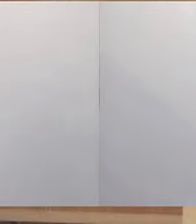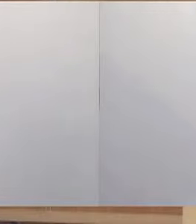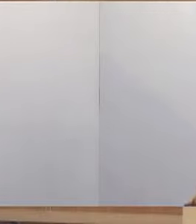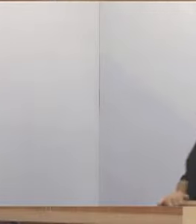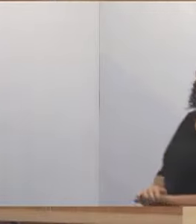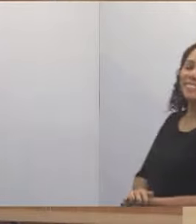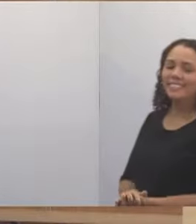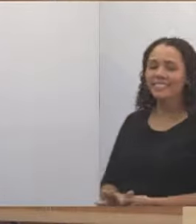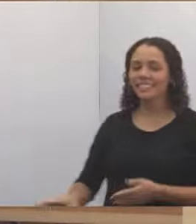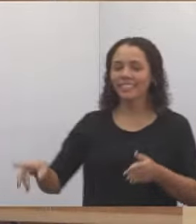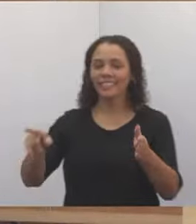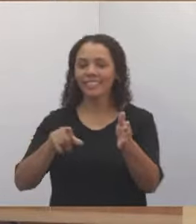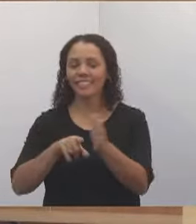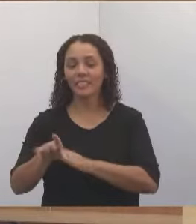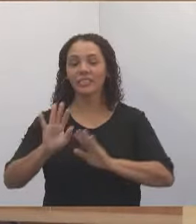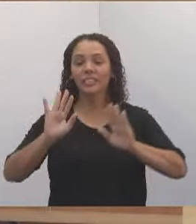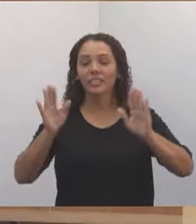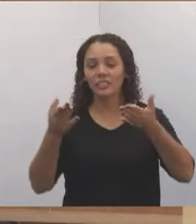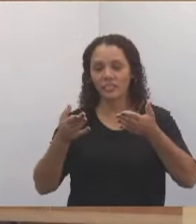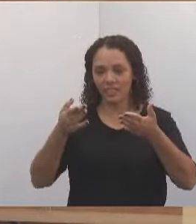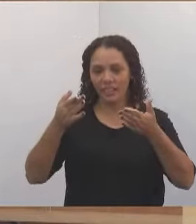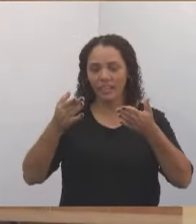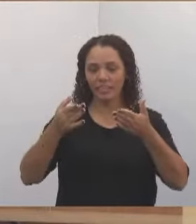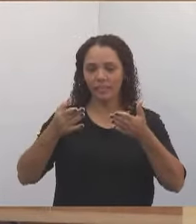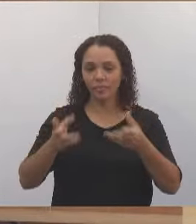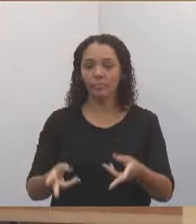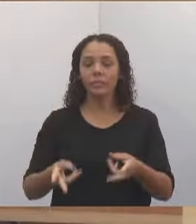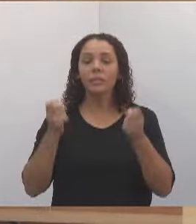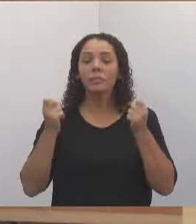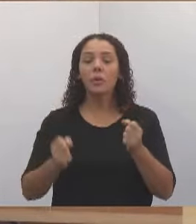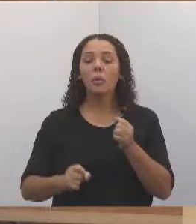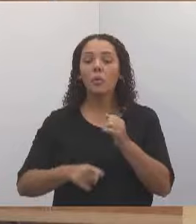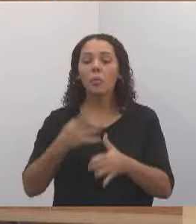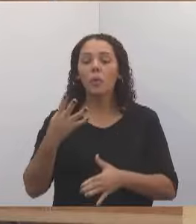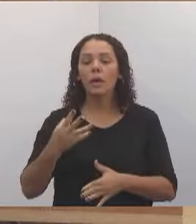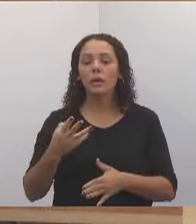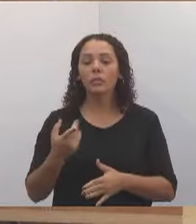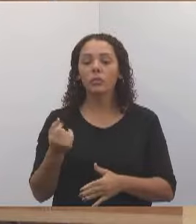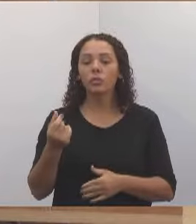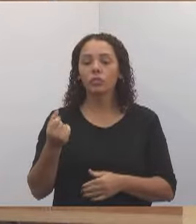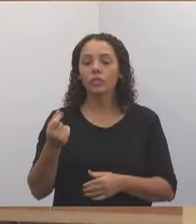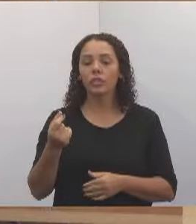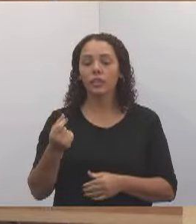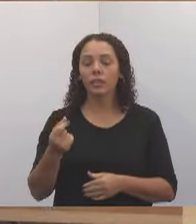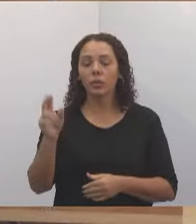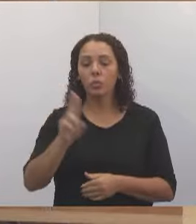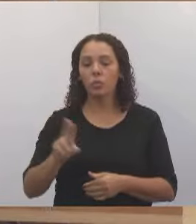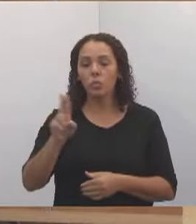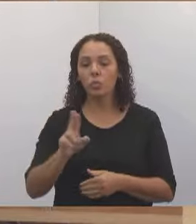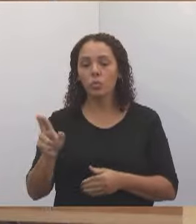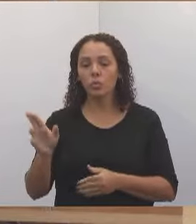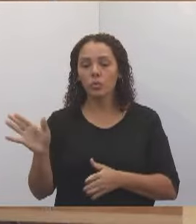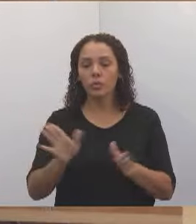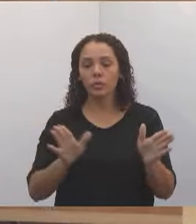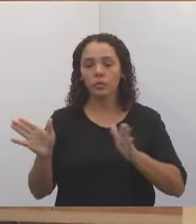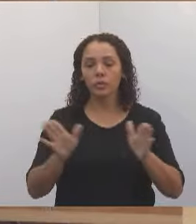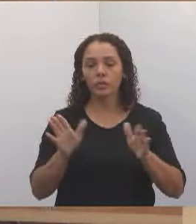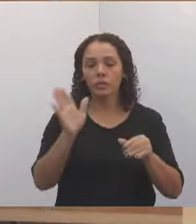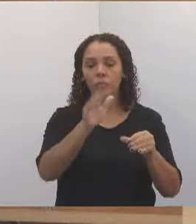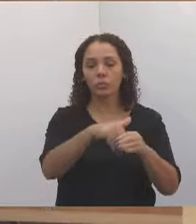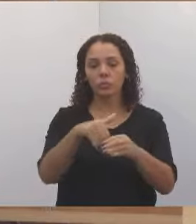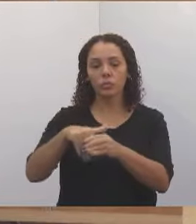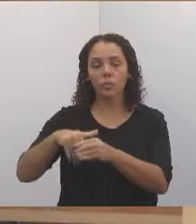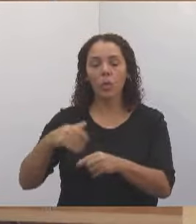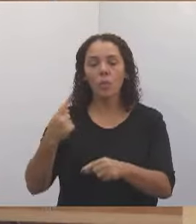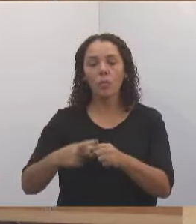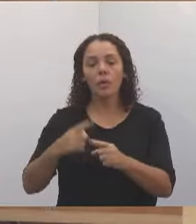perguntaram quanto cada partido gasta numa campanha eleitoral? Por que que alguns partidos fazem algumas campanhas mais riquíssimas